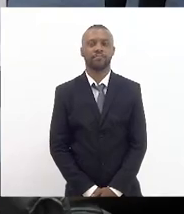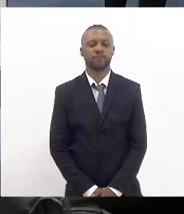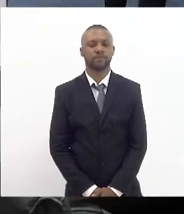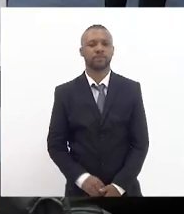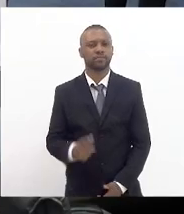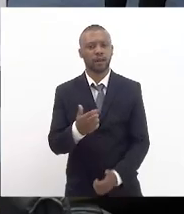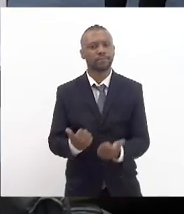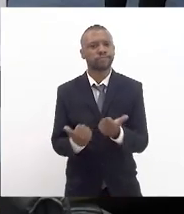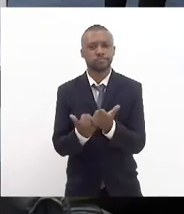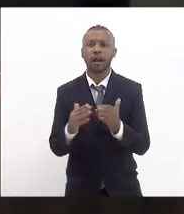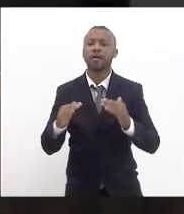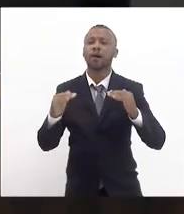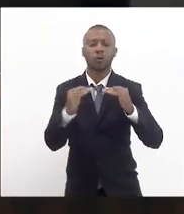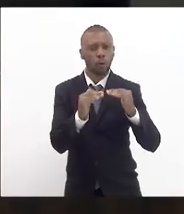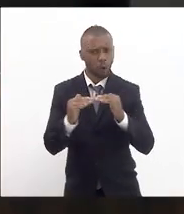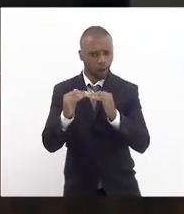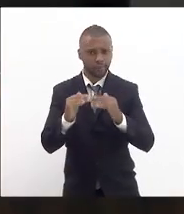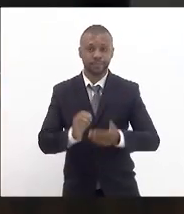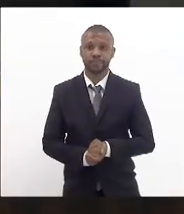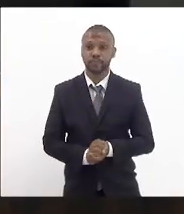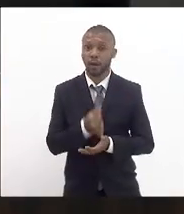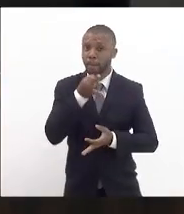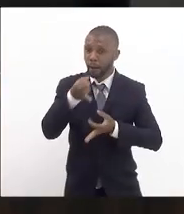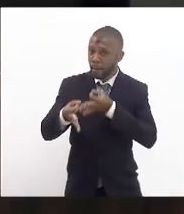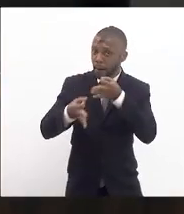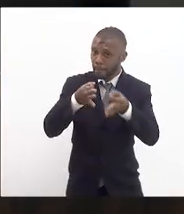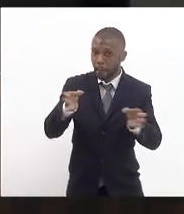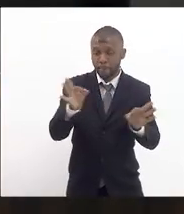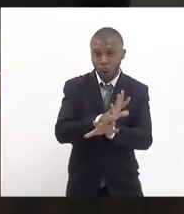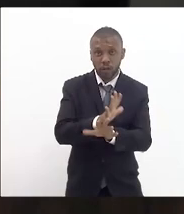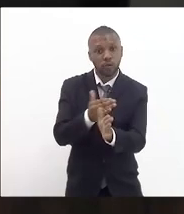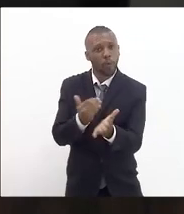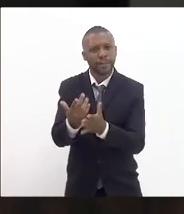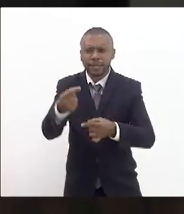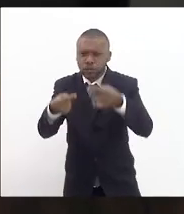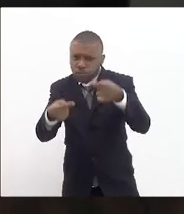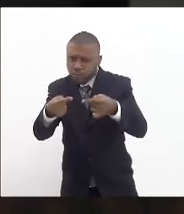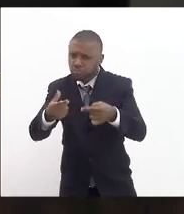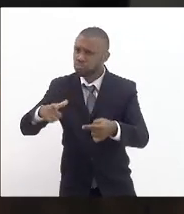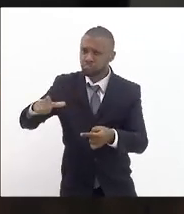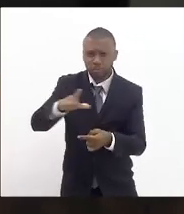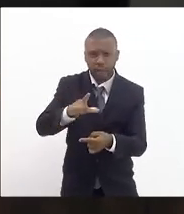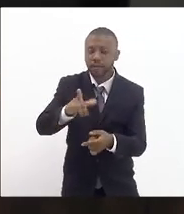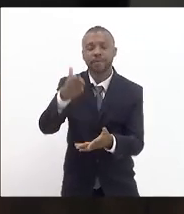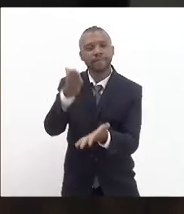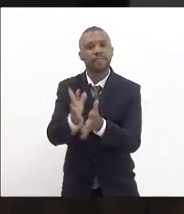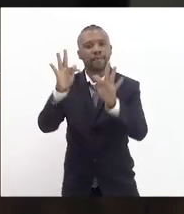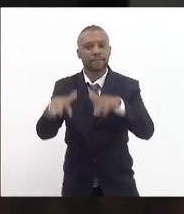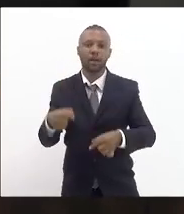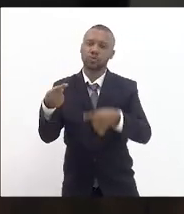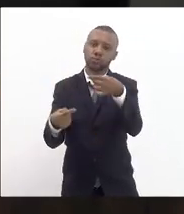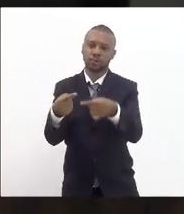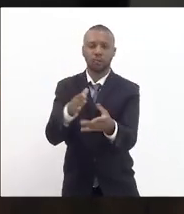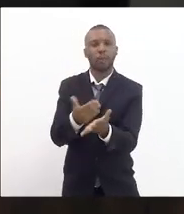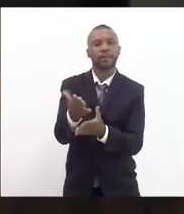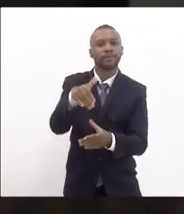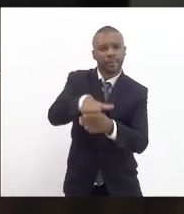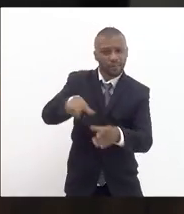Favorável. Os pareceres emitidos em discussão. Não havendo quem queira discutir, encerra a discussão. Em votação, se